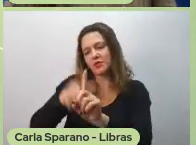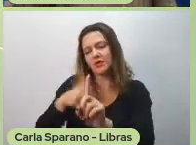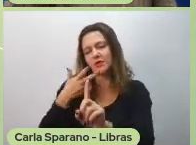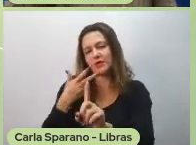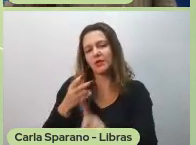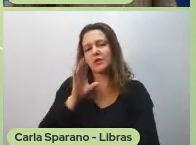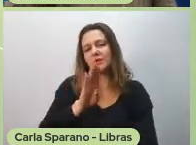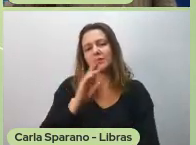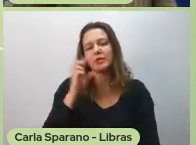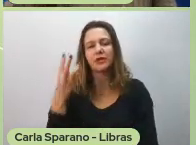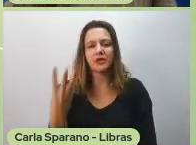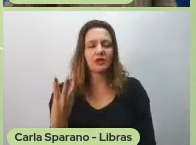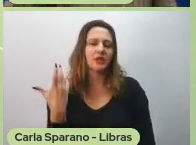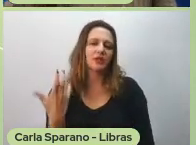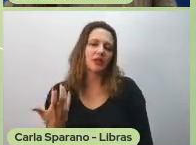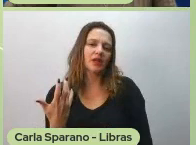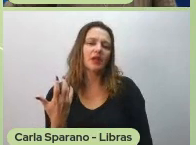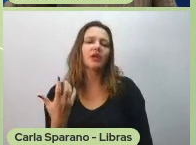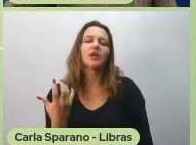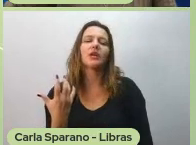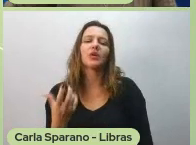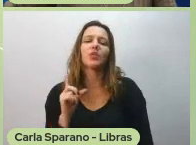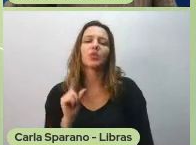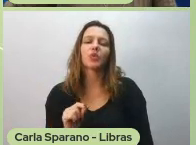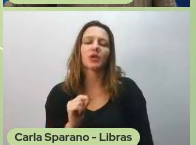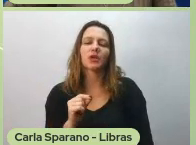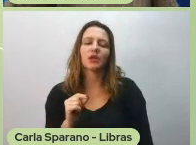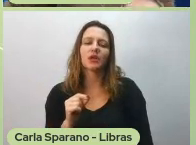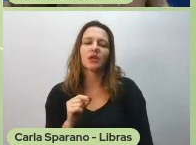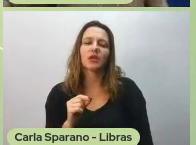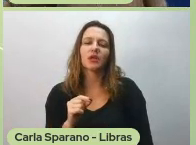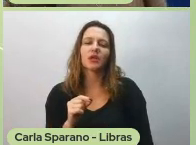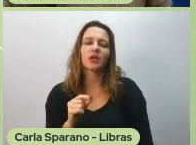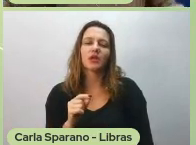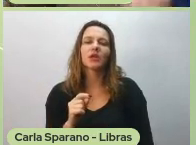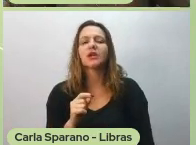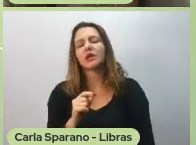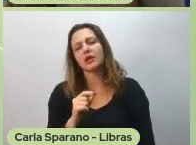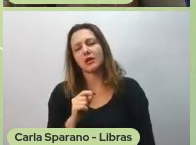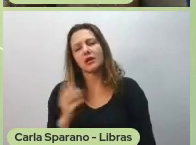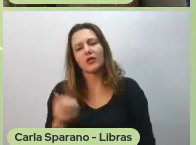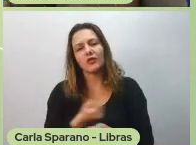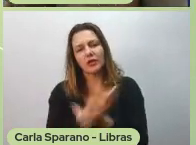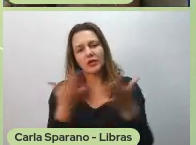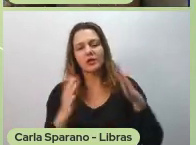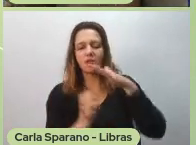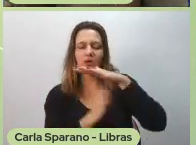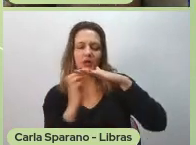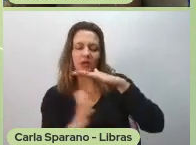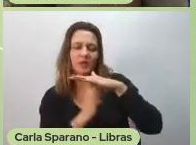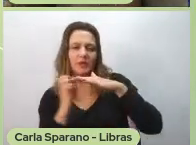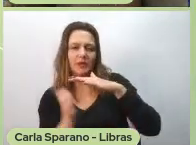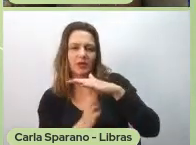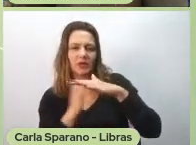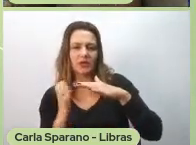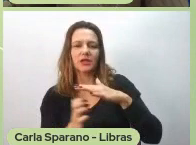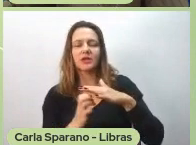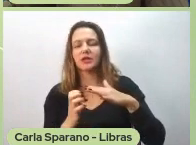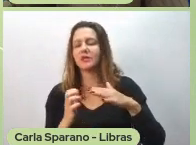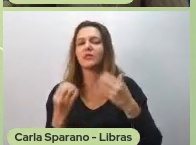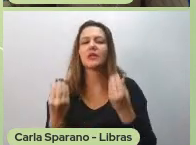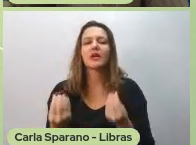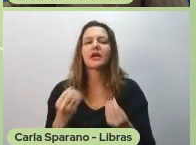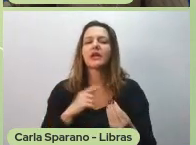B3 quer colocar condições para as empresas listadas para que tenham em